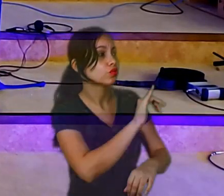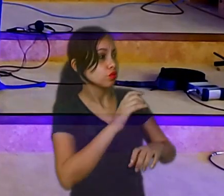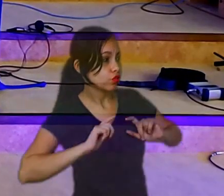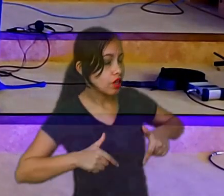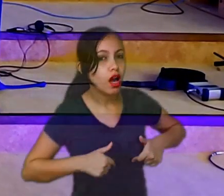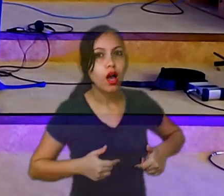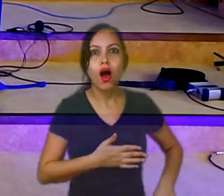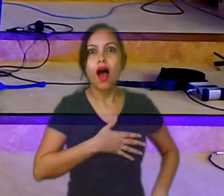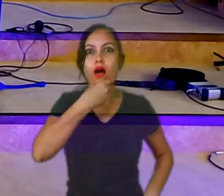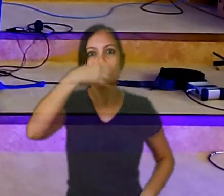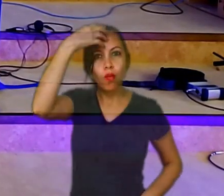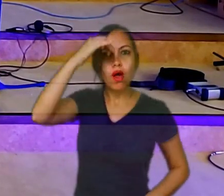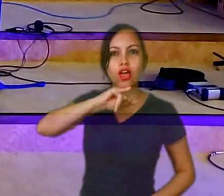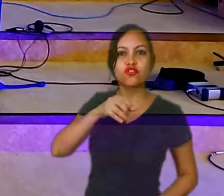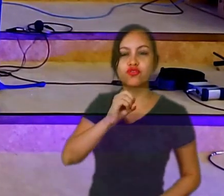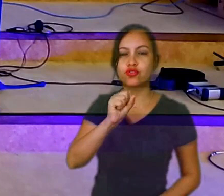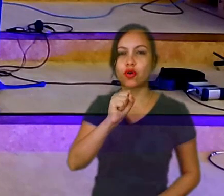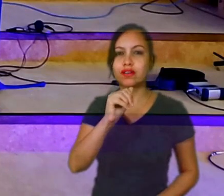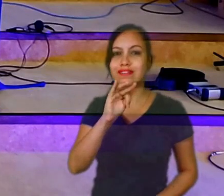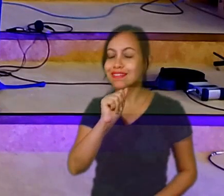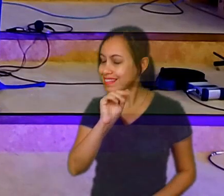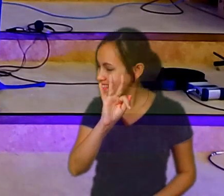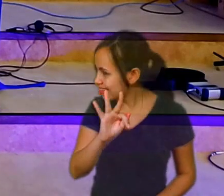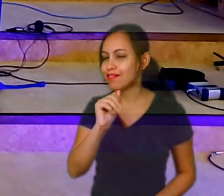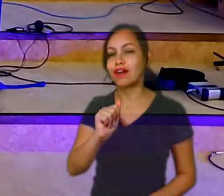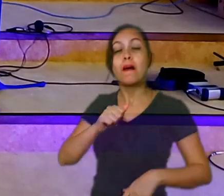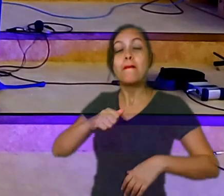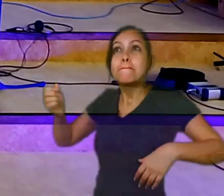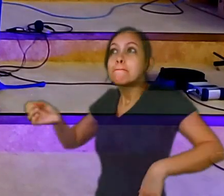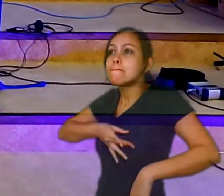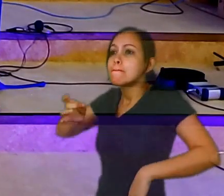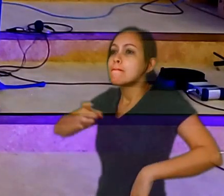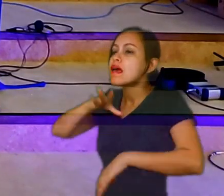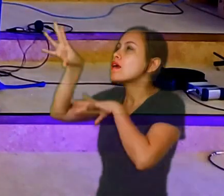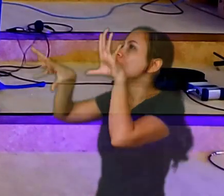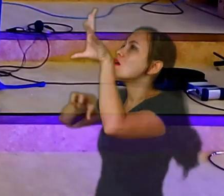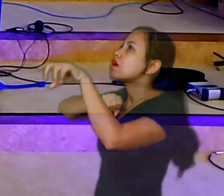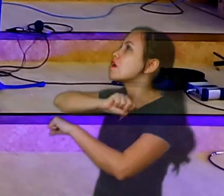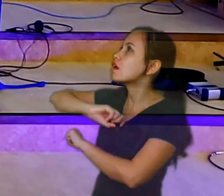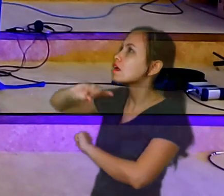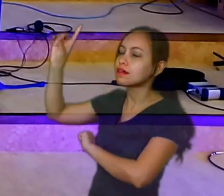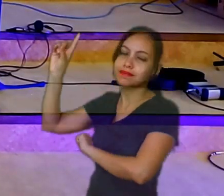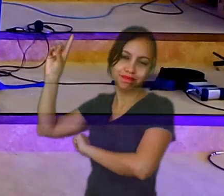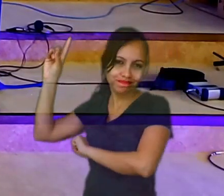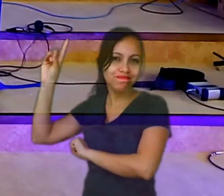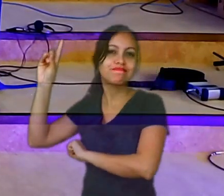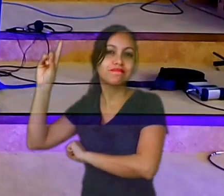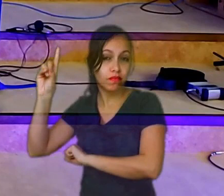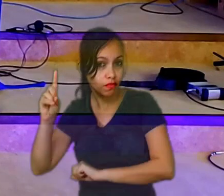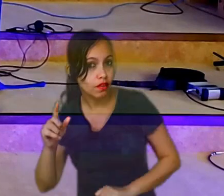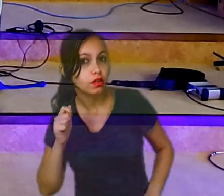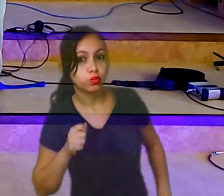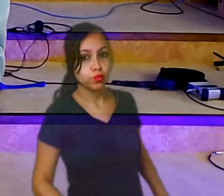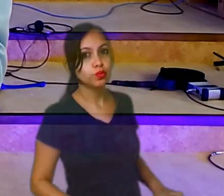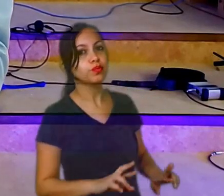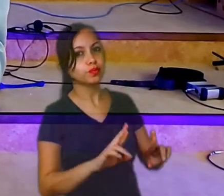e se pôs a buscar ao Senhor. Olha que atitude diferenciada.